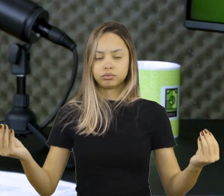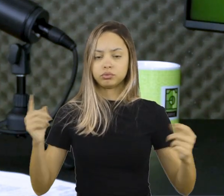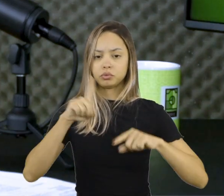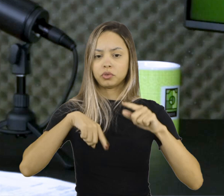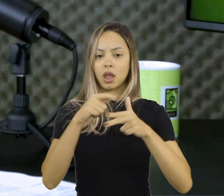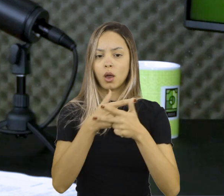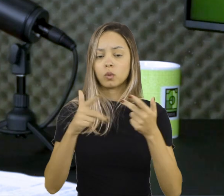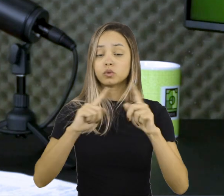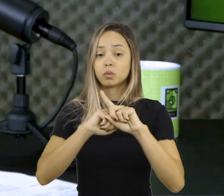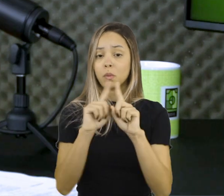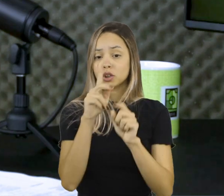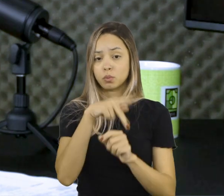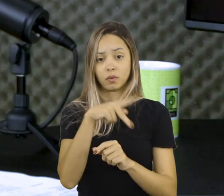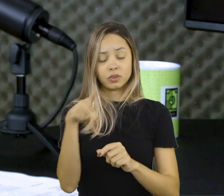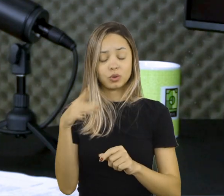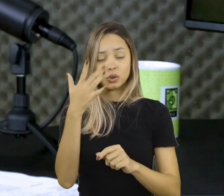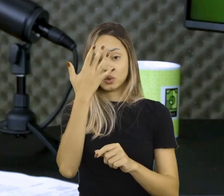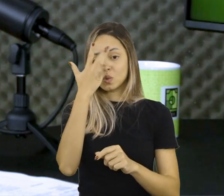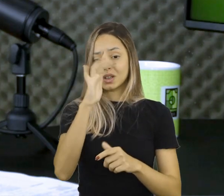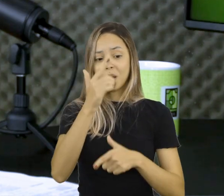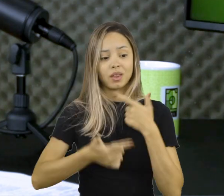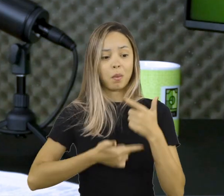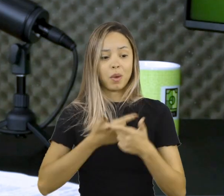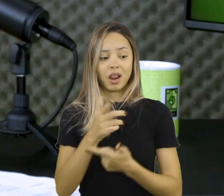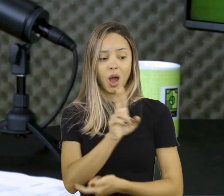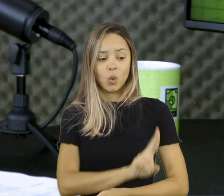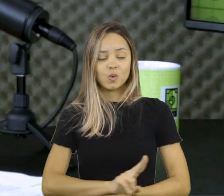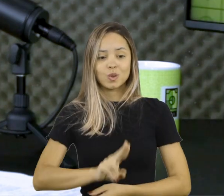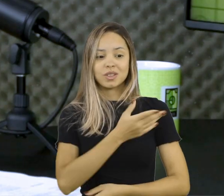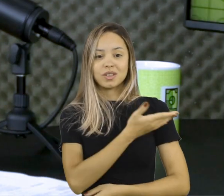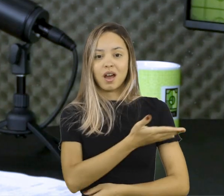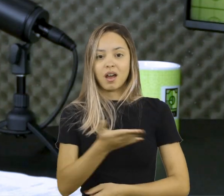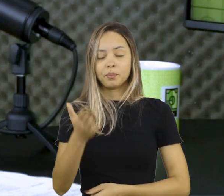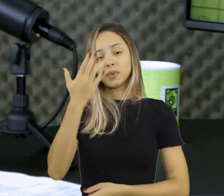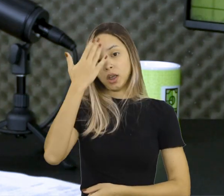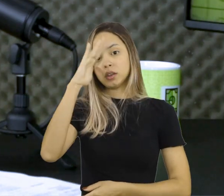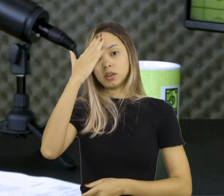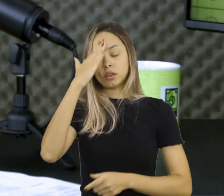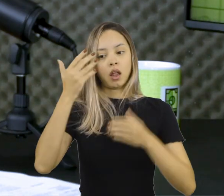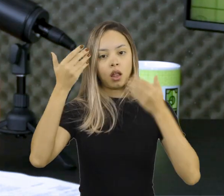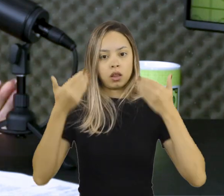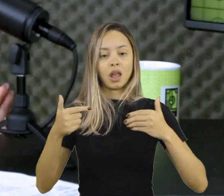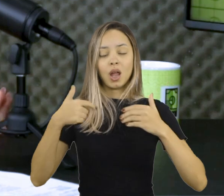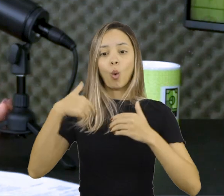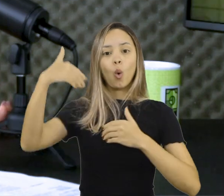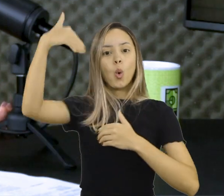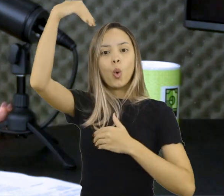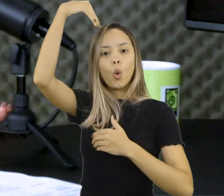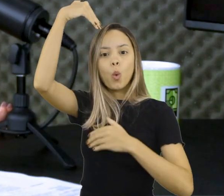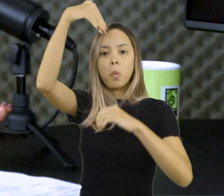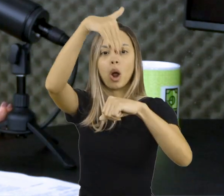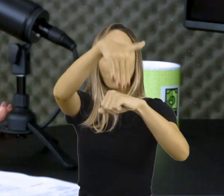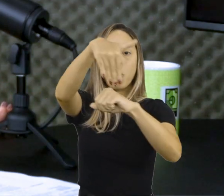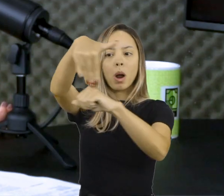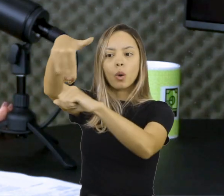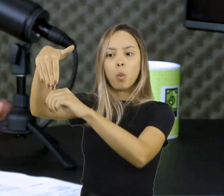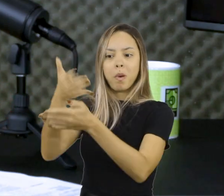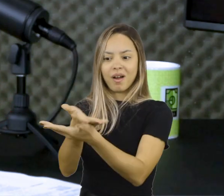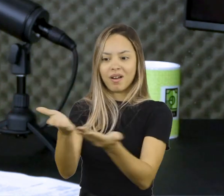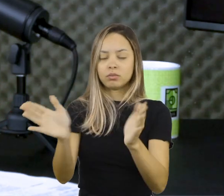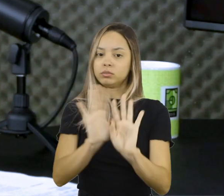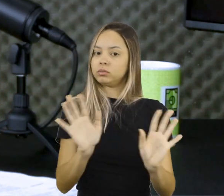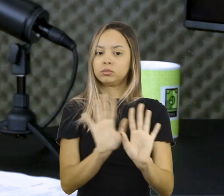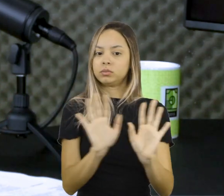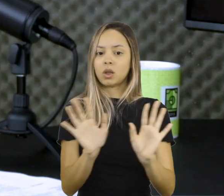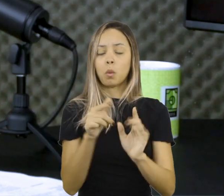professores não sabem trabalhar e entendam a minha fala eu não estou culpabilizando professores